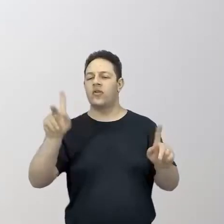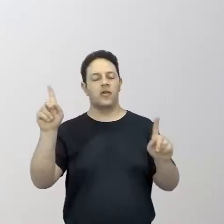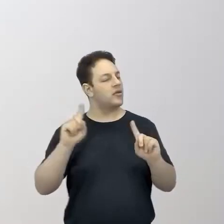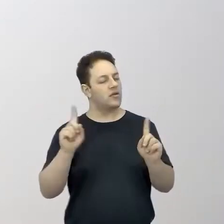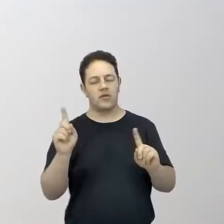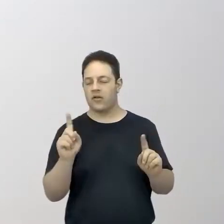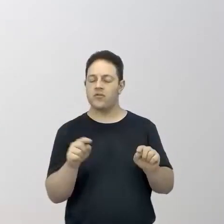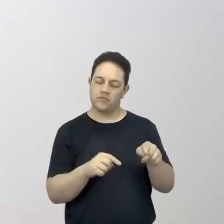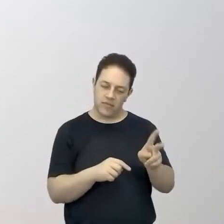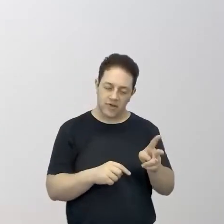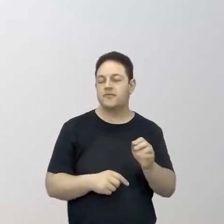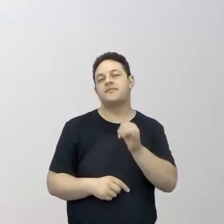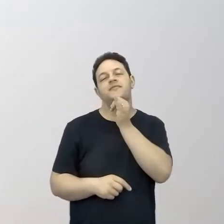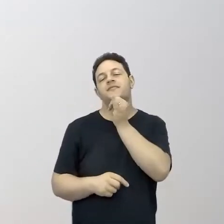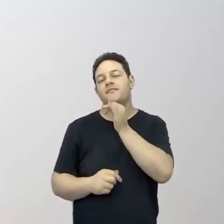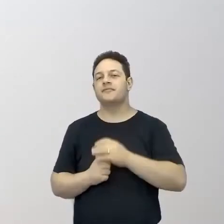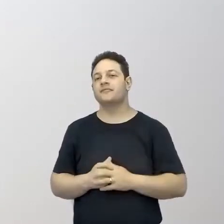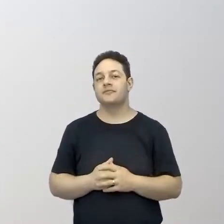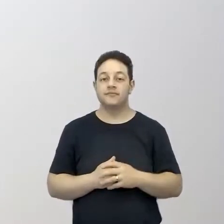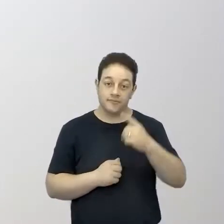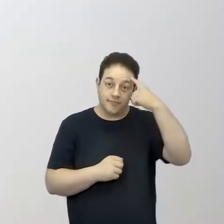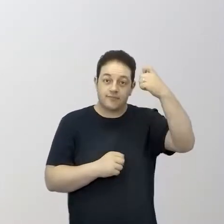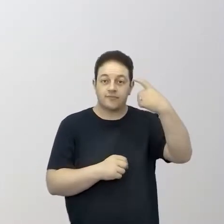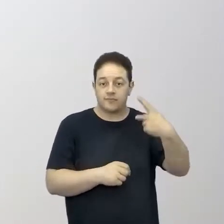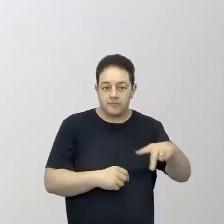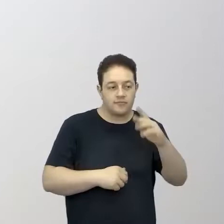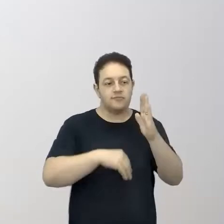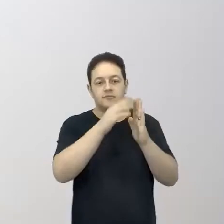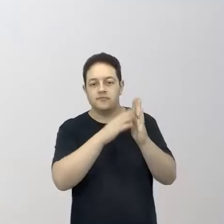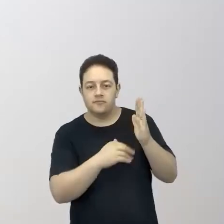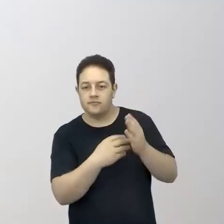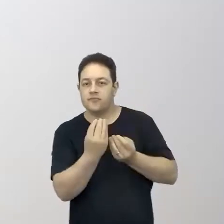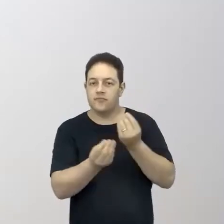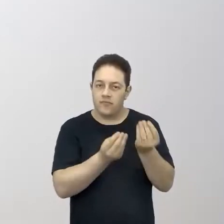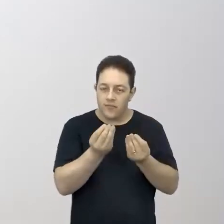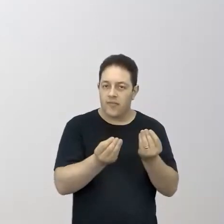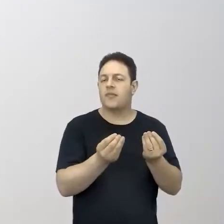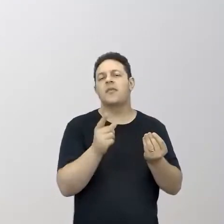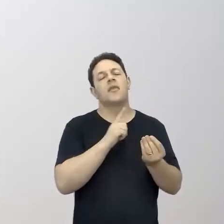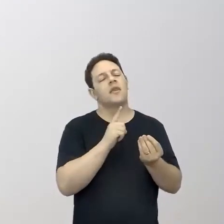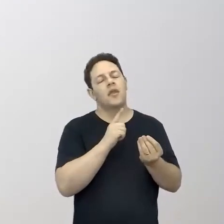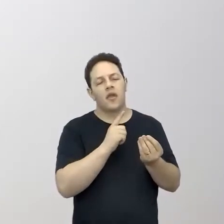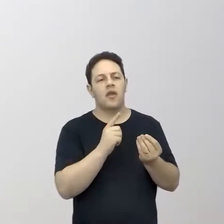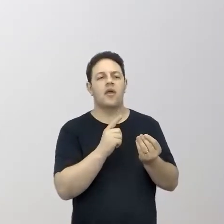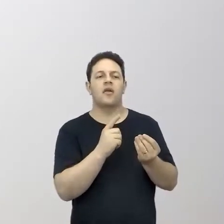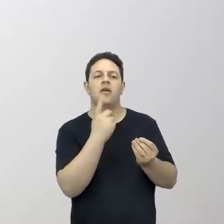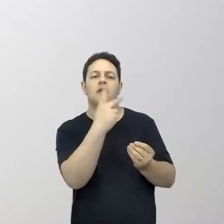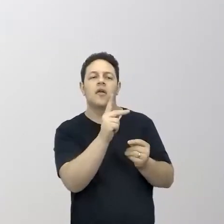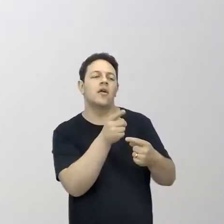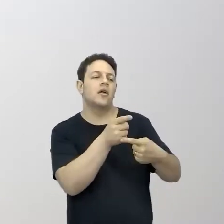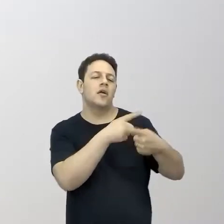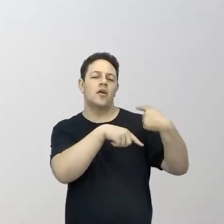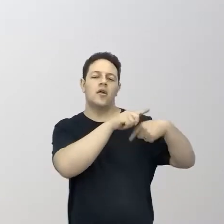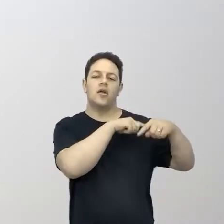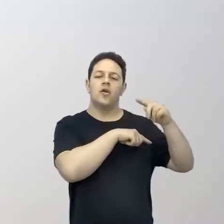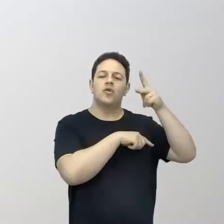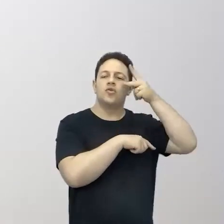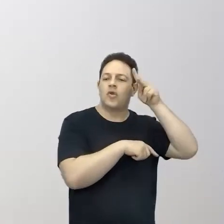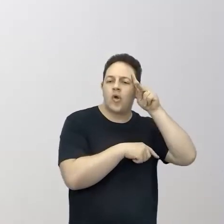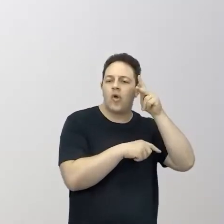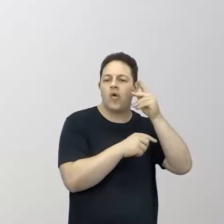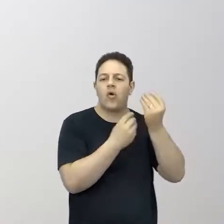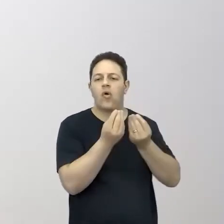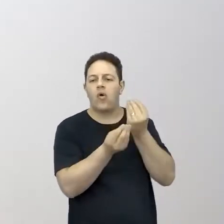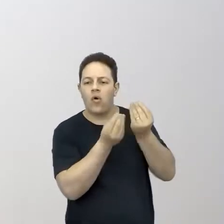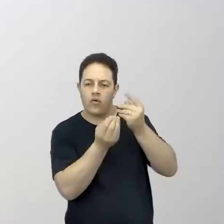né? Então, por exemplo, uma ideia artística, ela tem toda uma construção histórica para ela